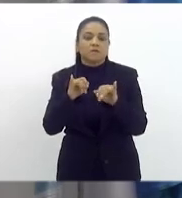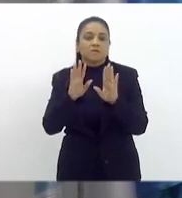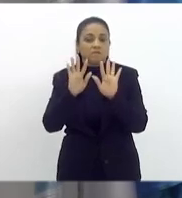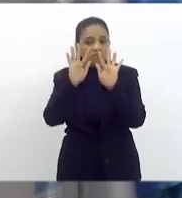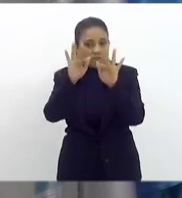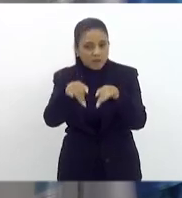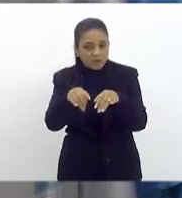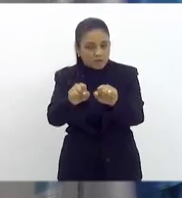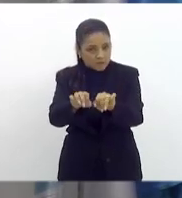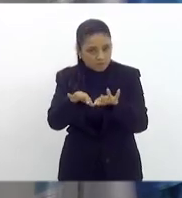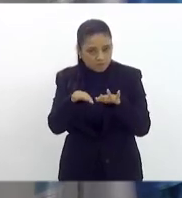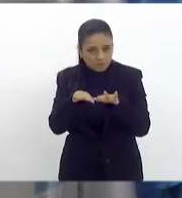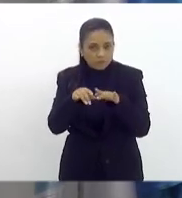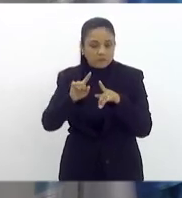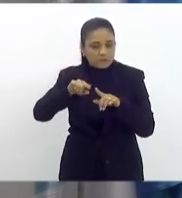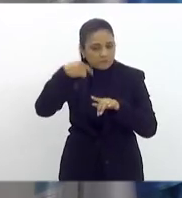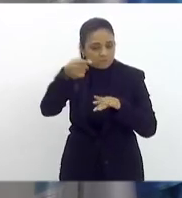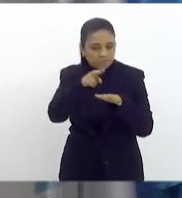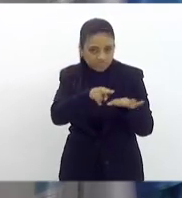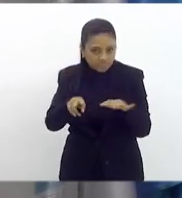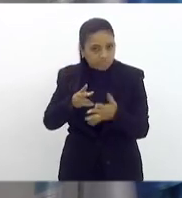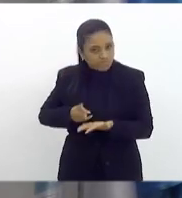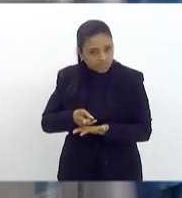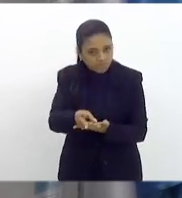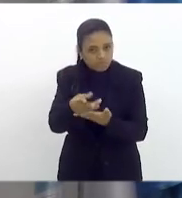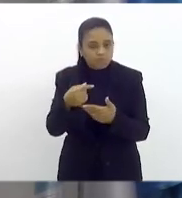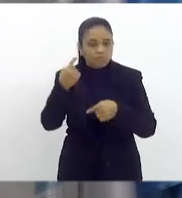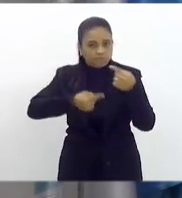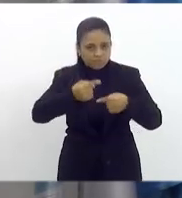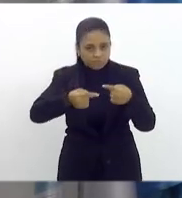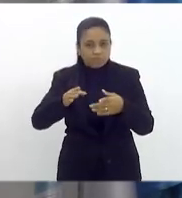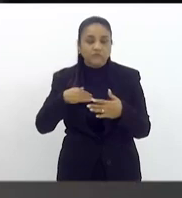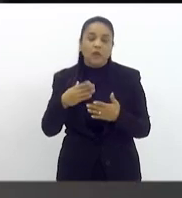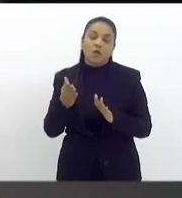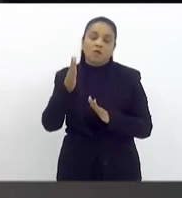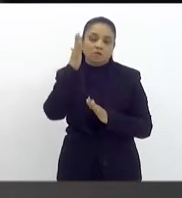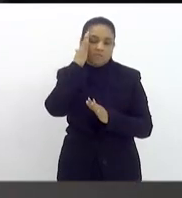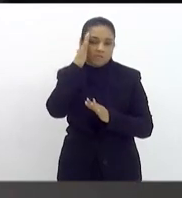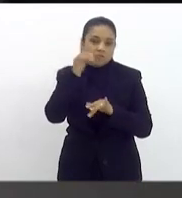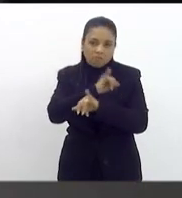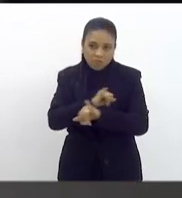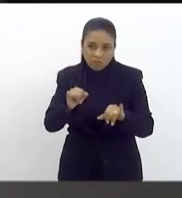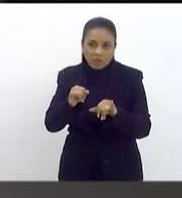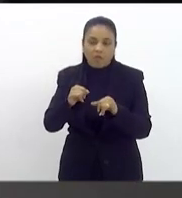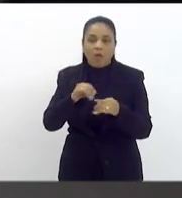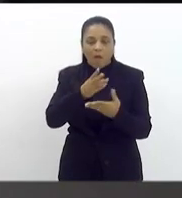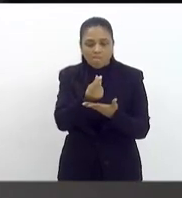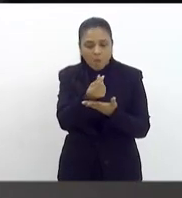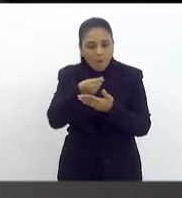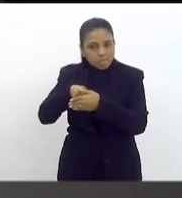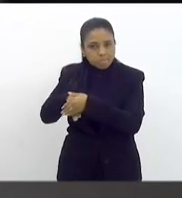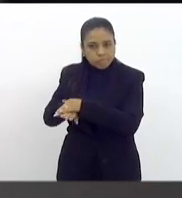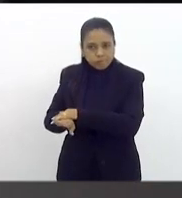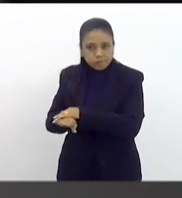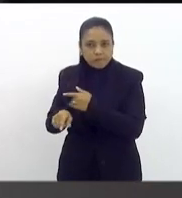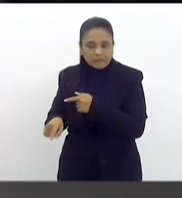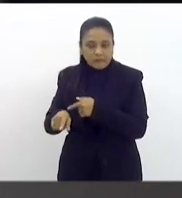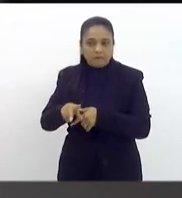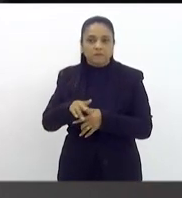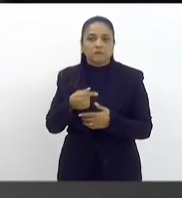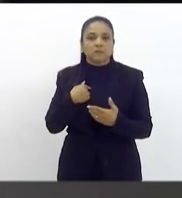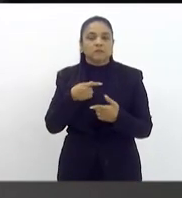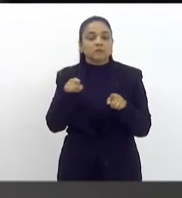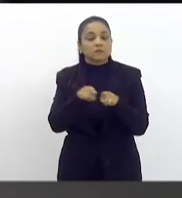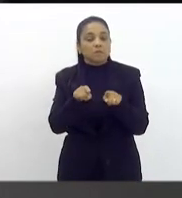o senhor quer fazer uma observação aqui, Excelência, em relação à apropriação em débito que Vossa Excelência mencionou. Trata-se de ação